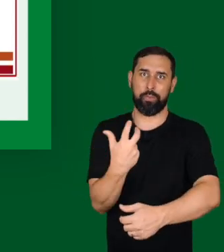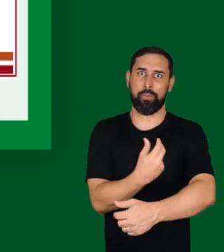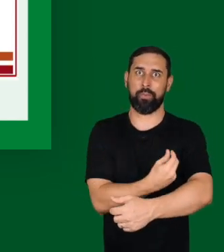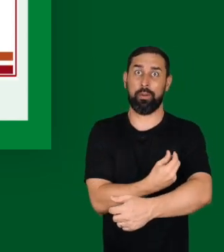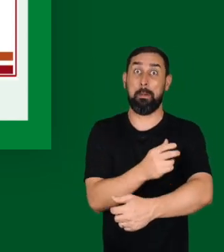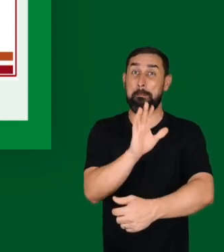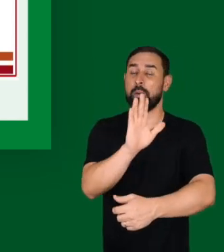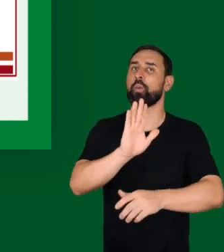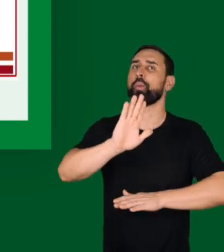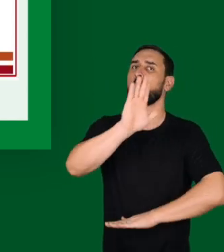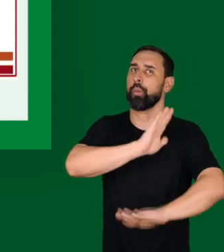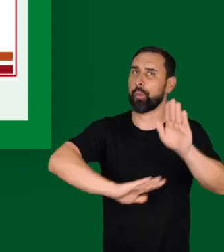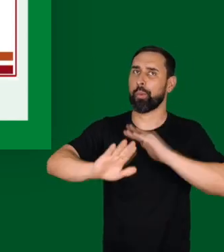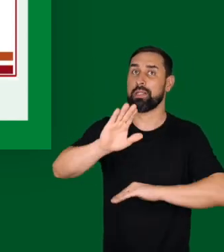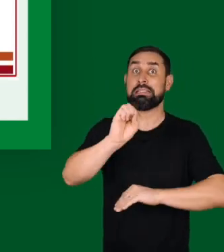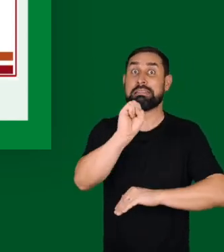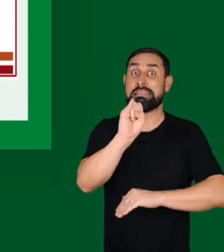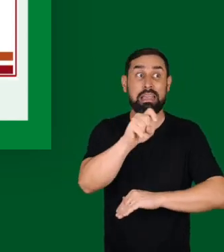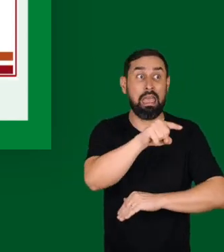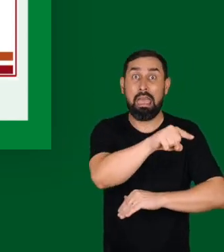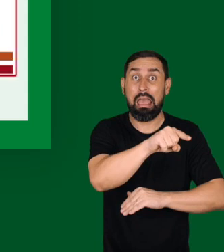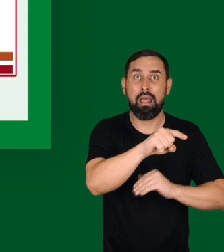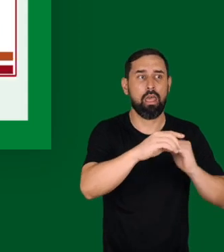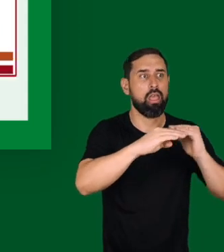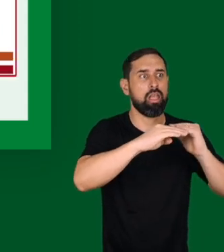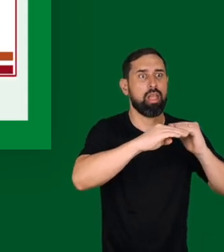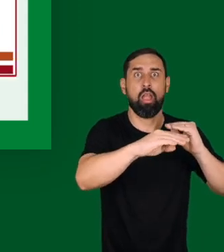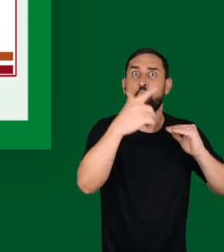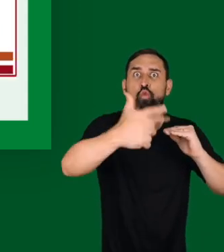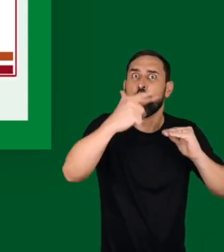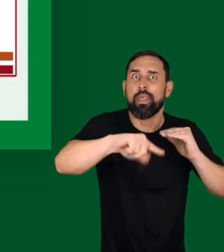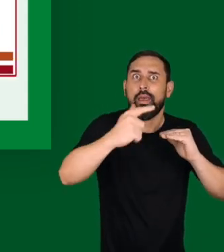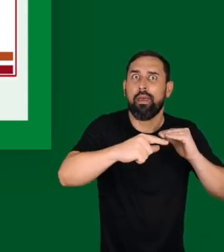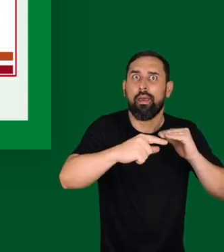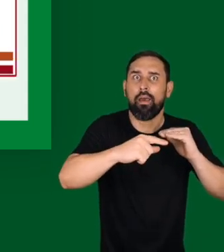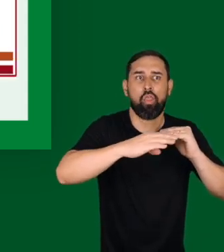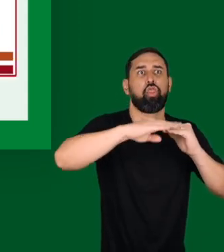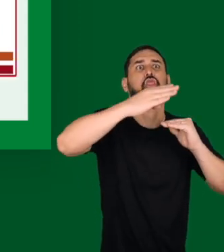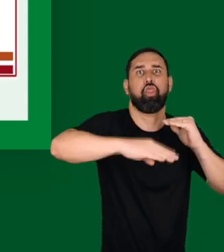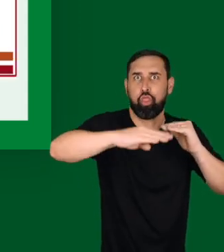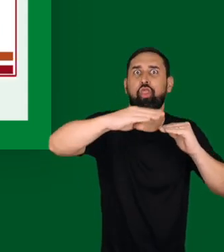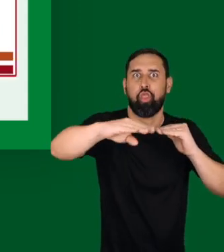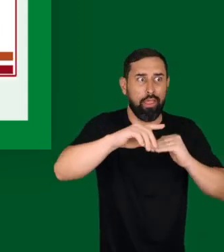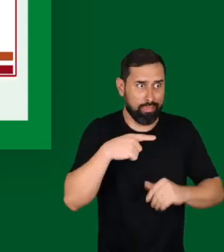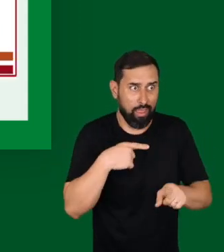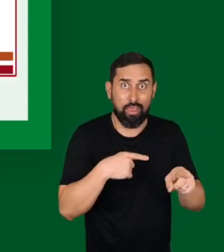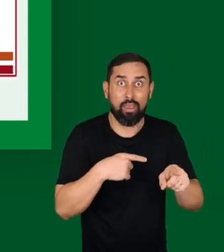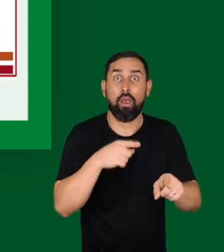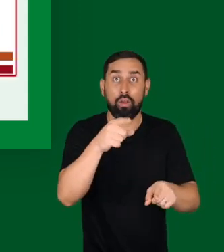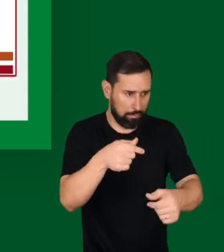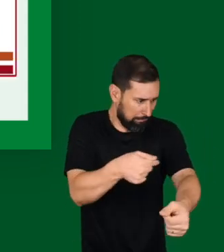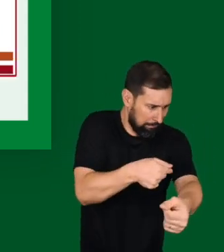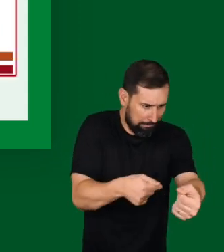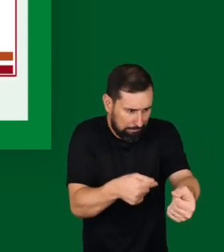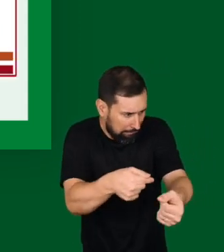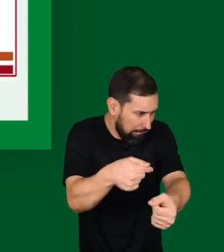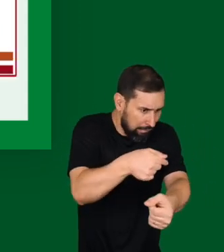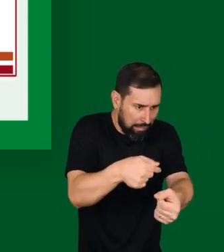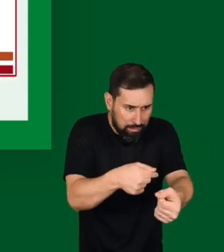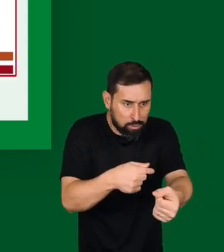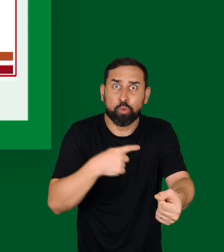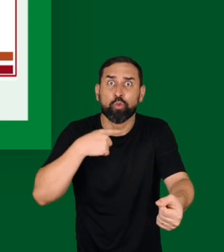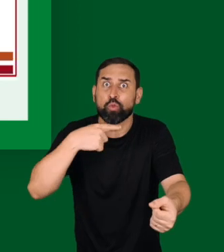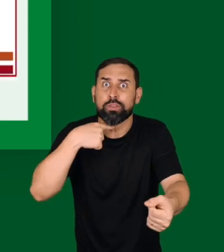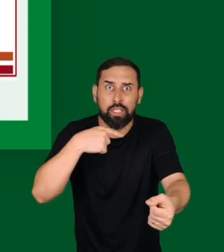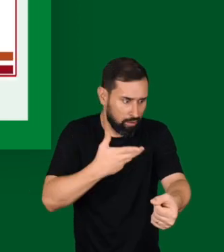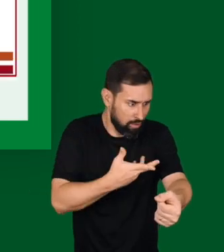correto é você perder tempo em pegar veia num paciente instável que precisa de um tratamento da